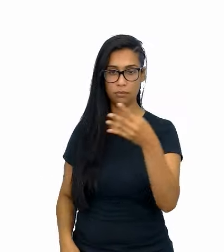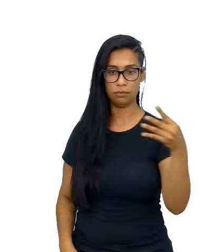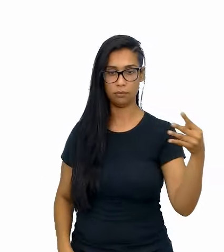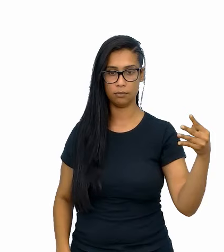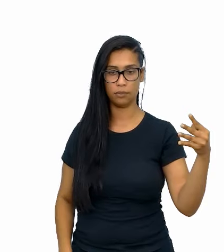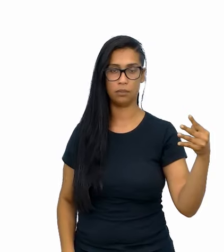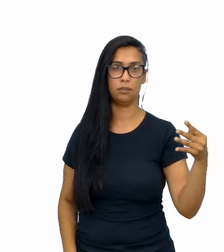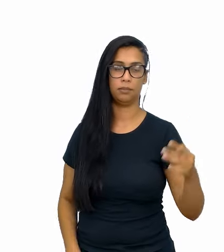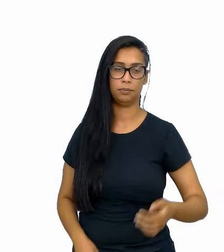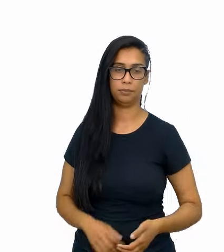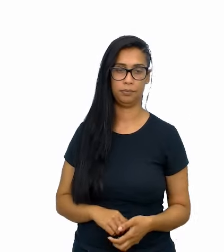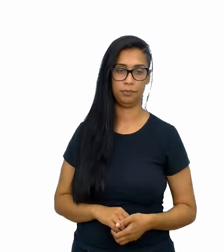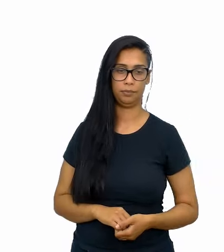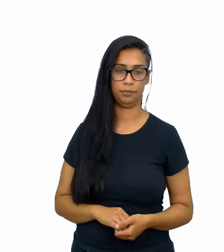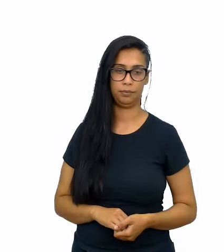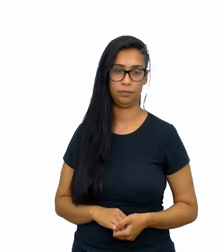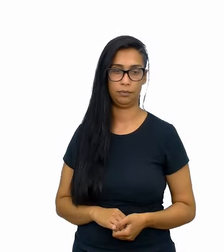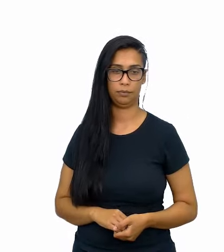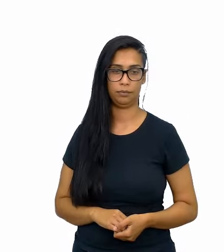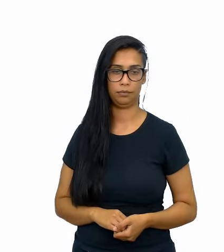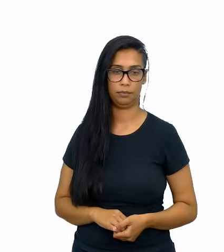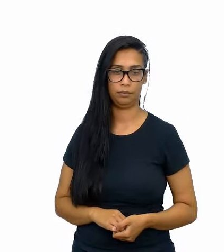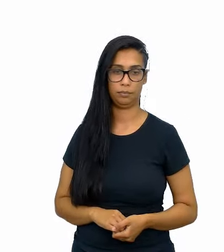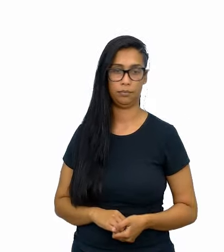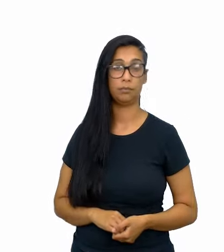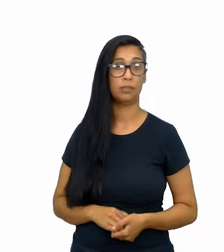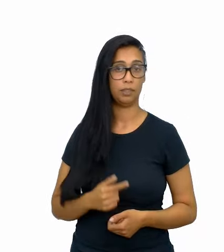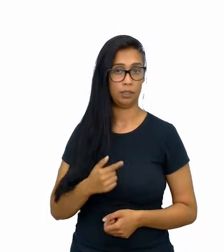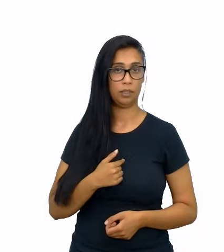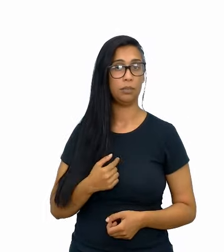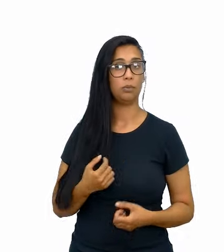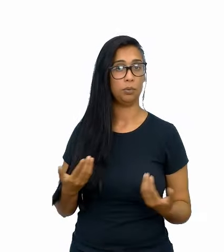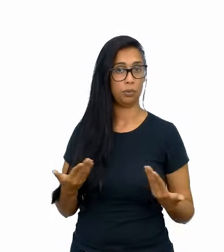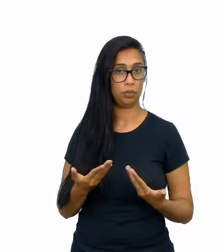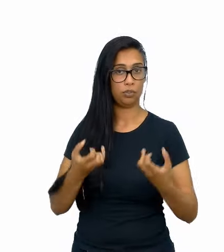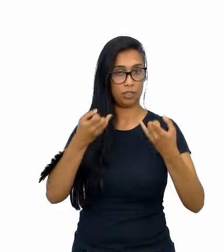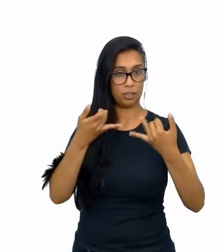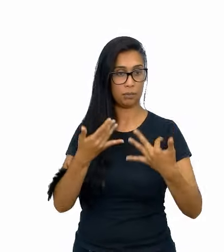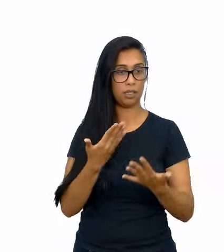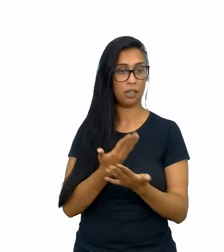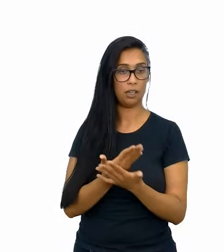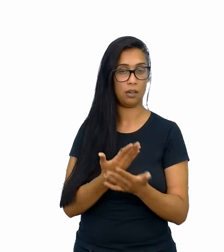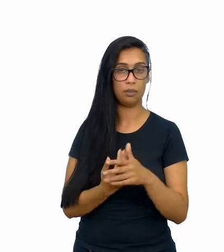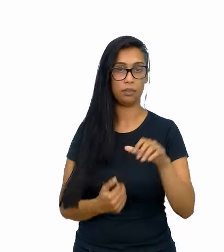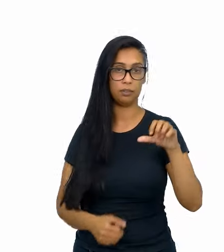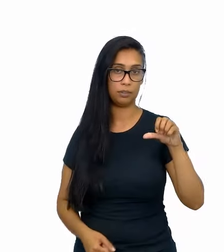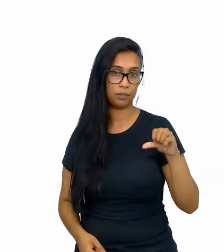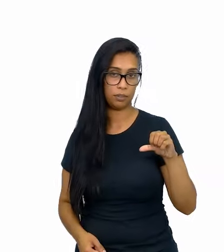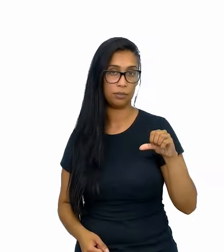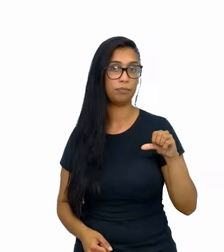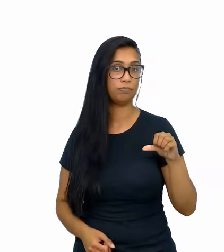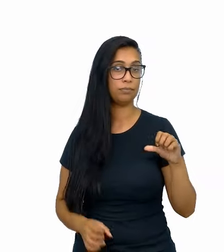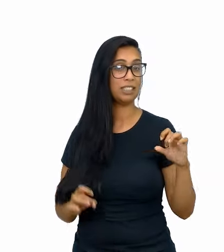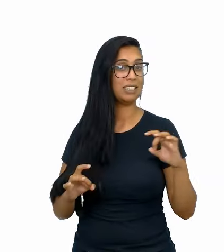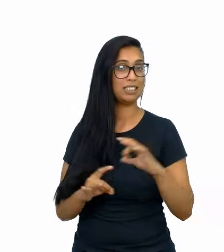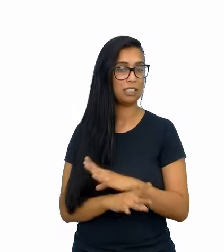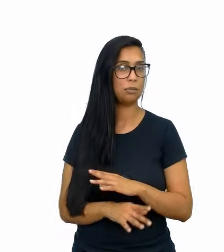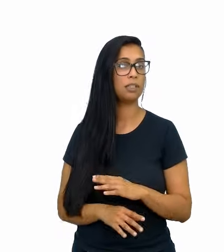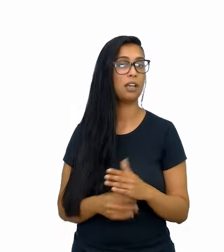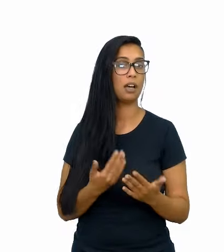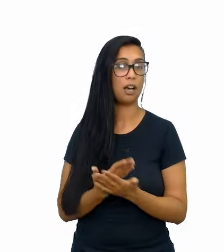Também existem pontos importantes que eu vou destacar com vocês aqui sobre a aula 9, tá? E, por fim, a aula 10 é o